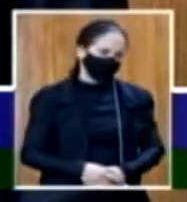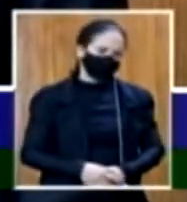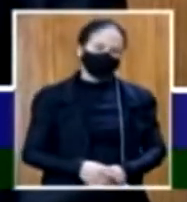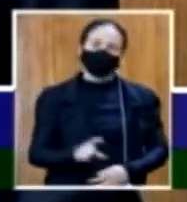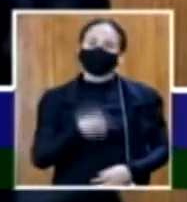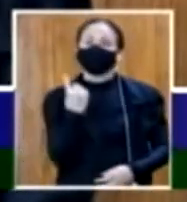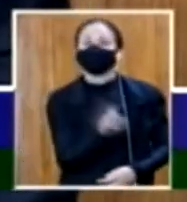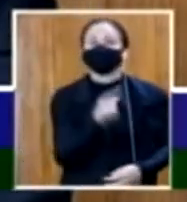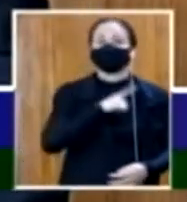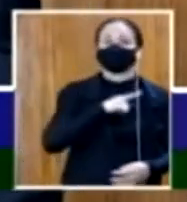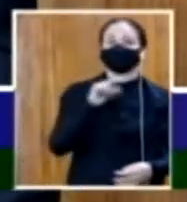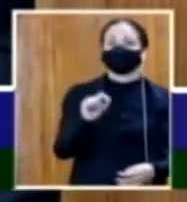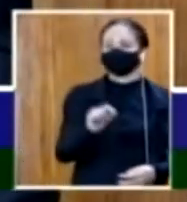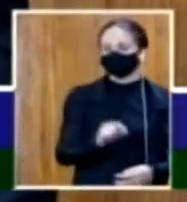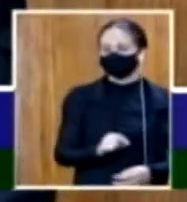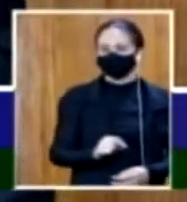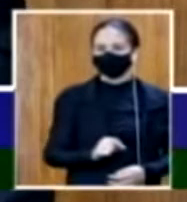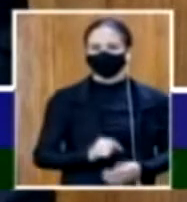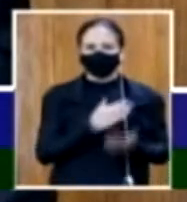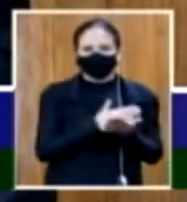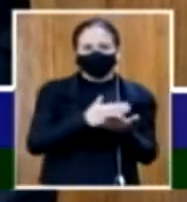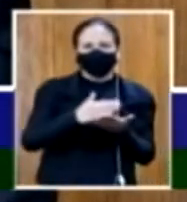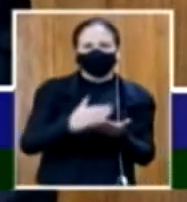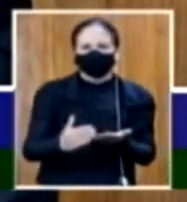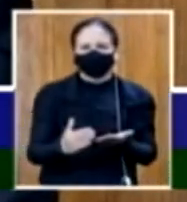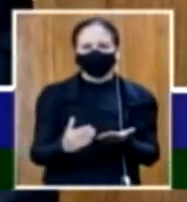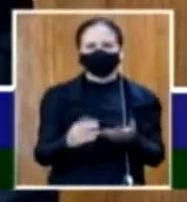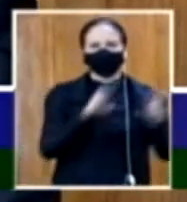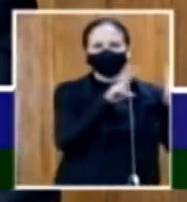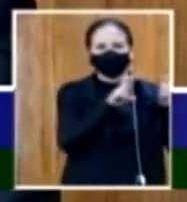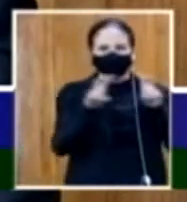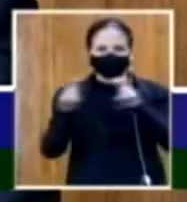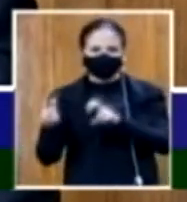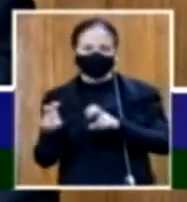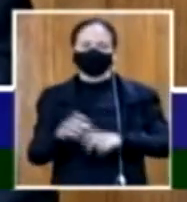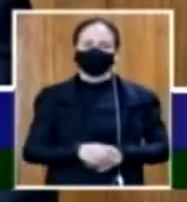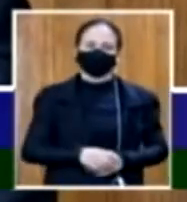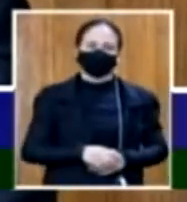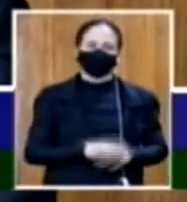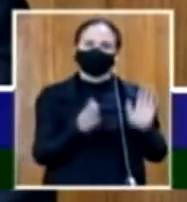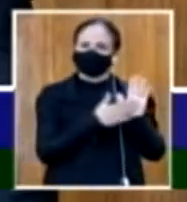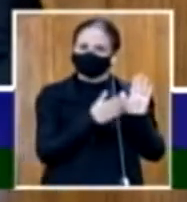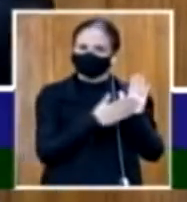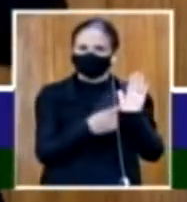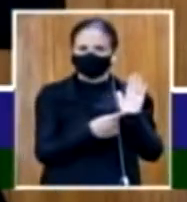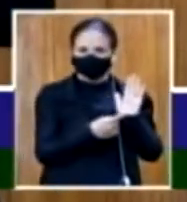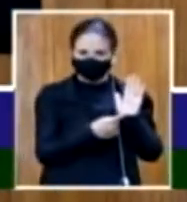nós vamos começar a tratar sobre esse assunto, sobre a proposta de reforma